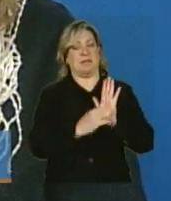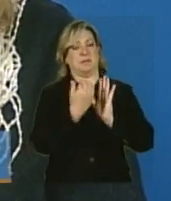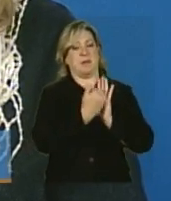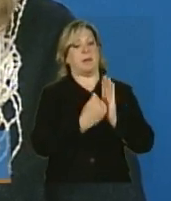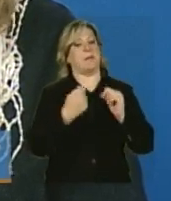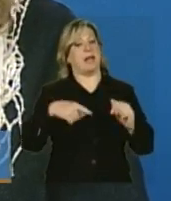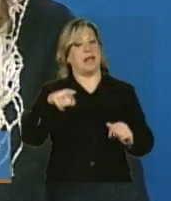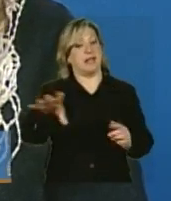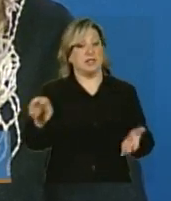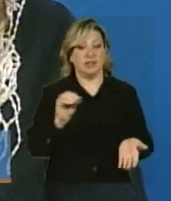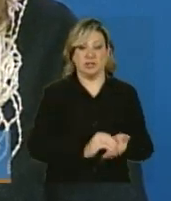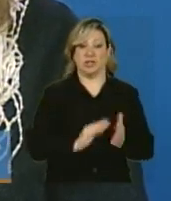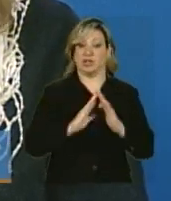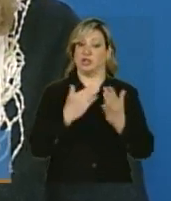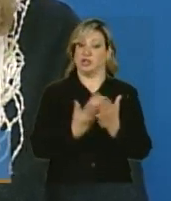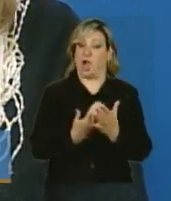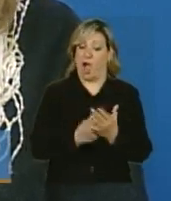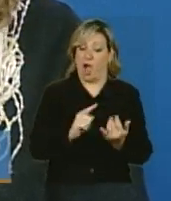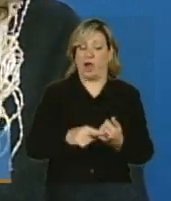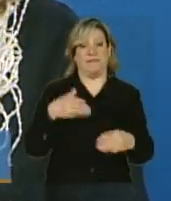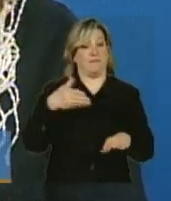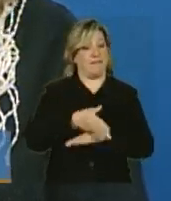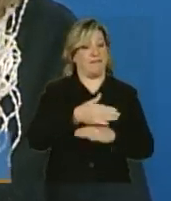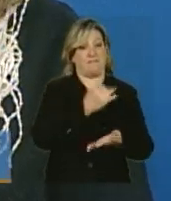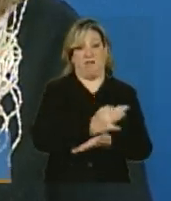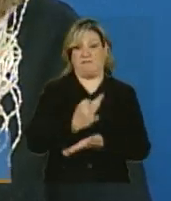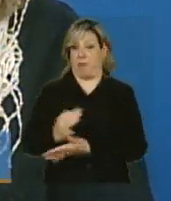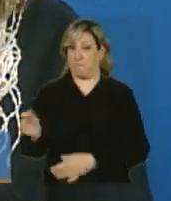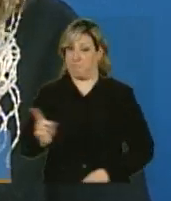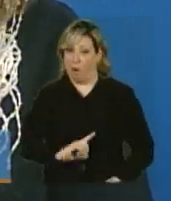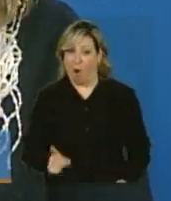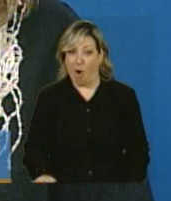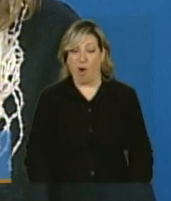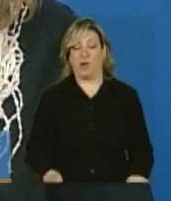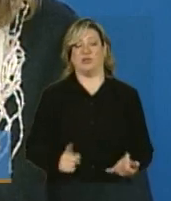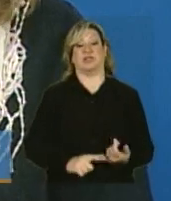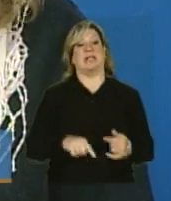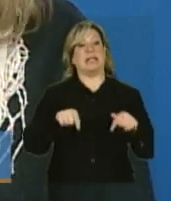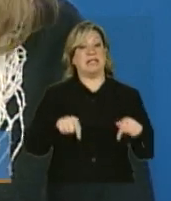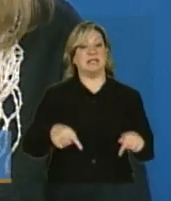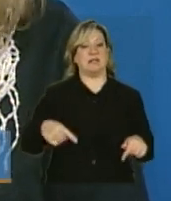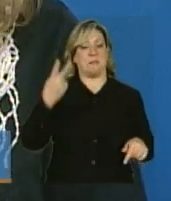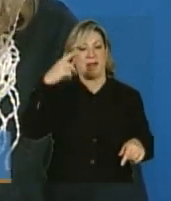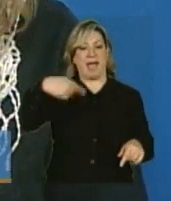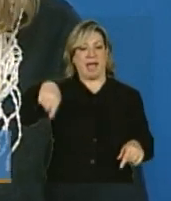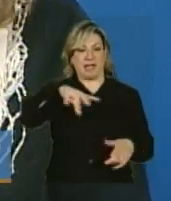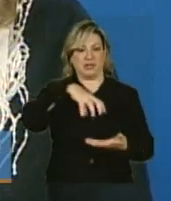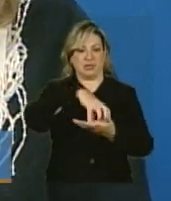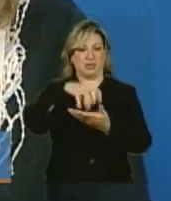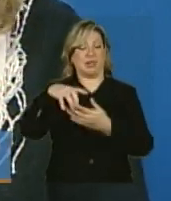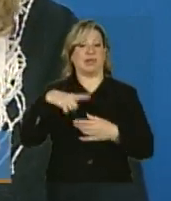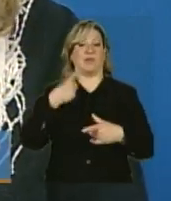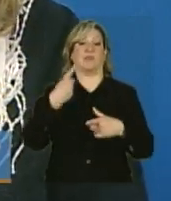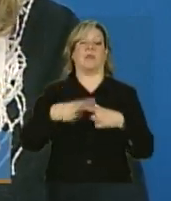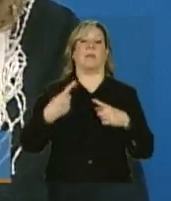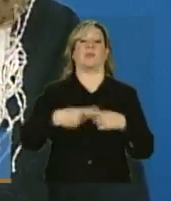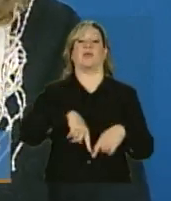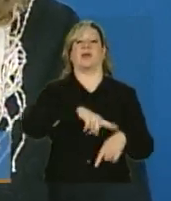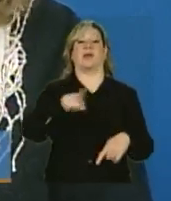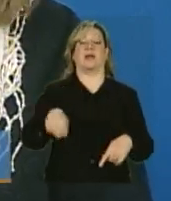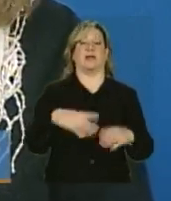matriculado numa escola com uma determinada frequência. E isso, às vezes, para esses grupos, tem um problema,